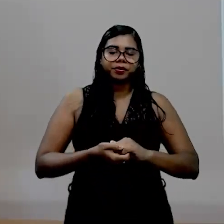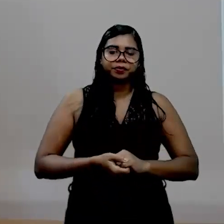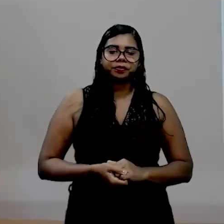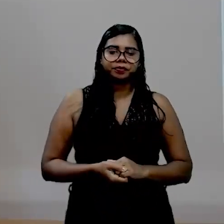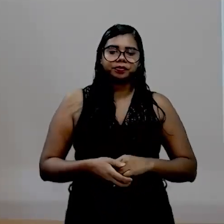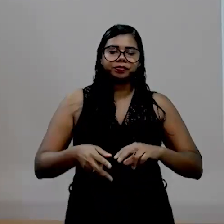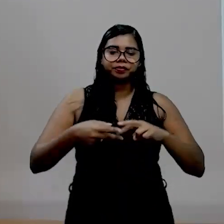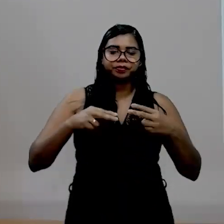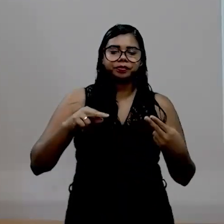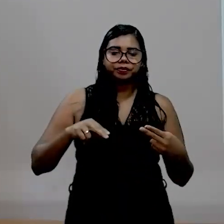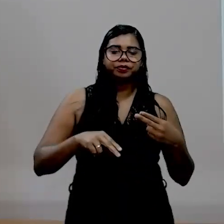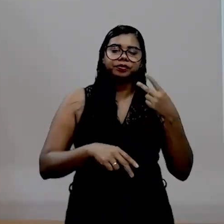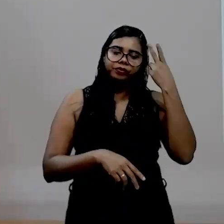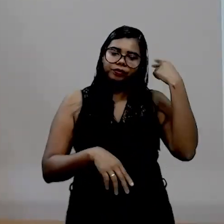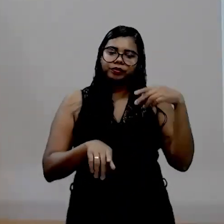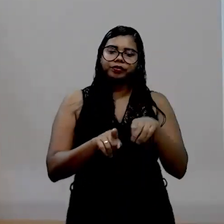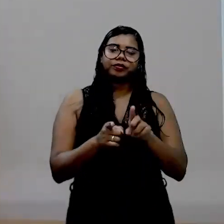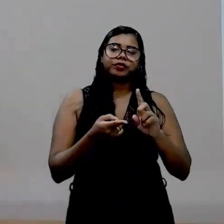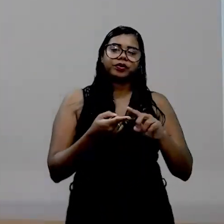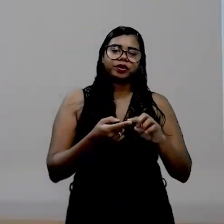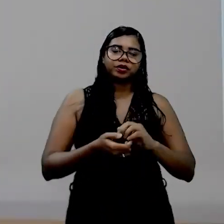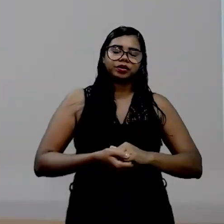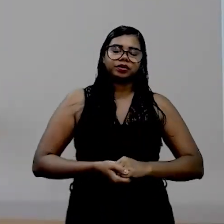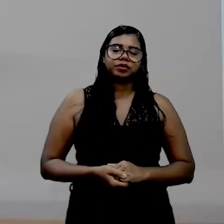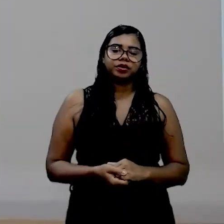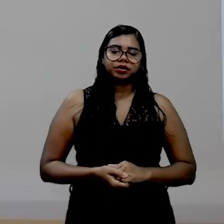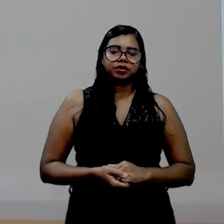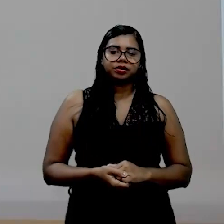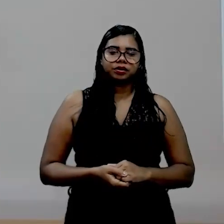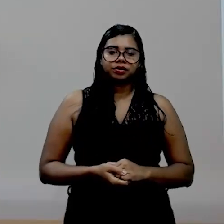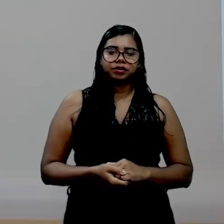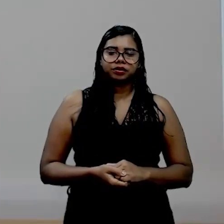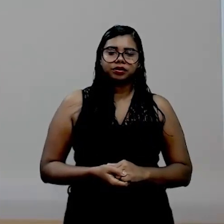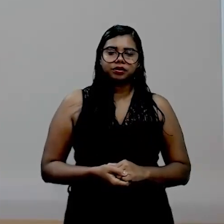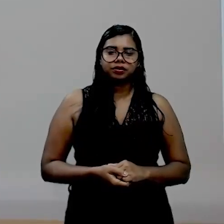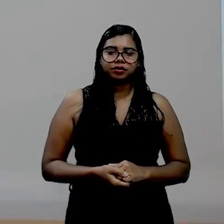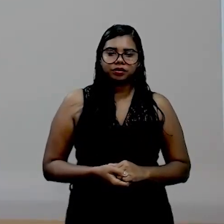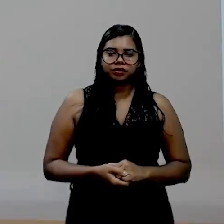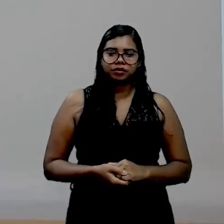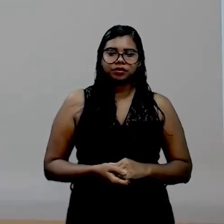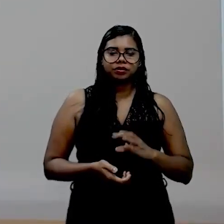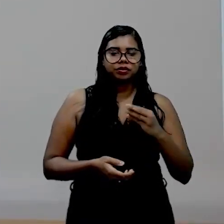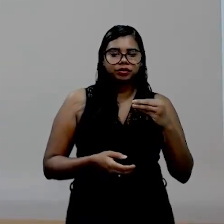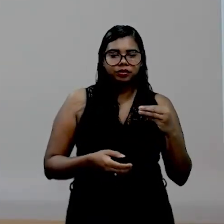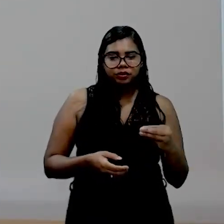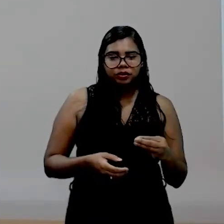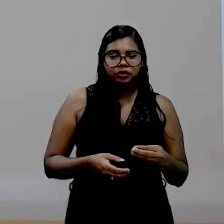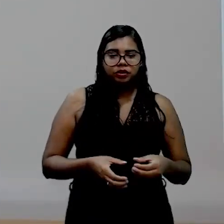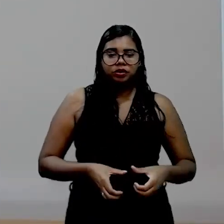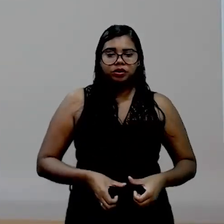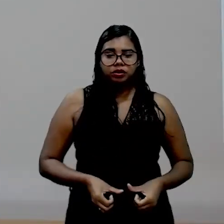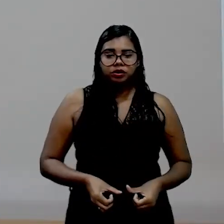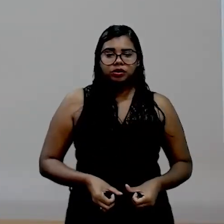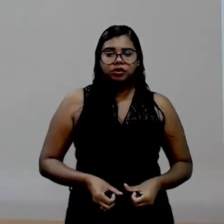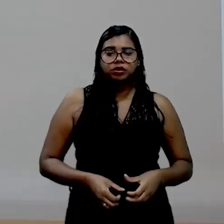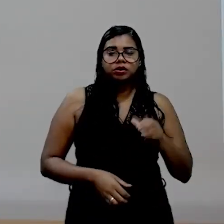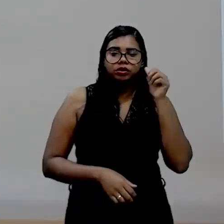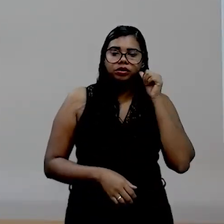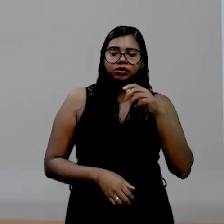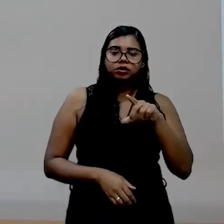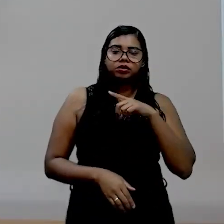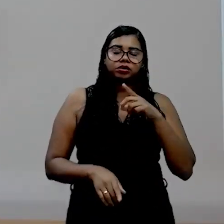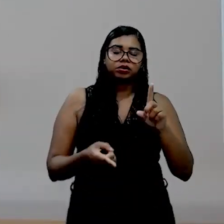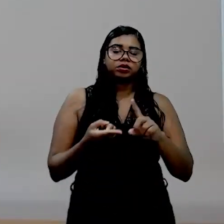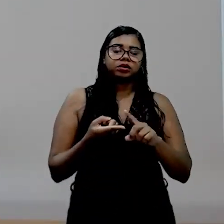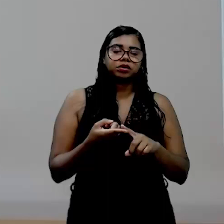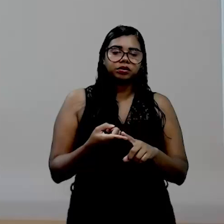inclusive o tecido é o mesmo. É igual ao útero da mulher. Então é uma área macia. Os miomas que a mulher tem é como se fosse a hiperplasia, os nódulos